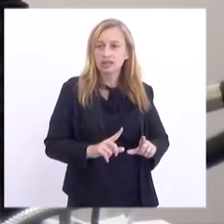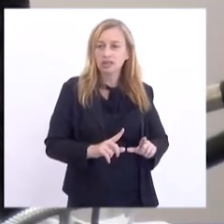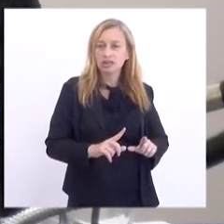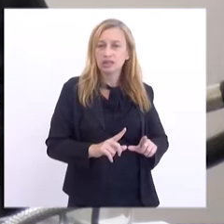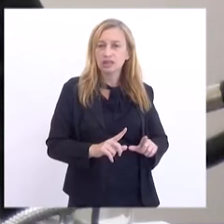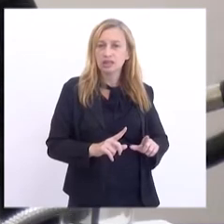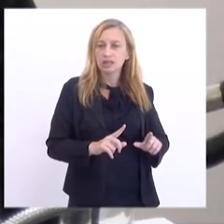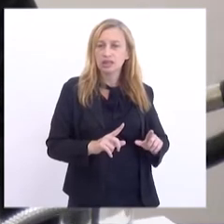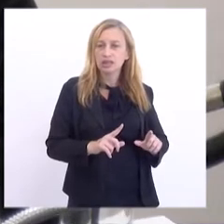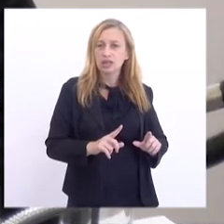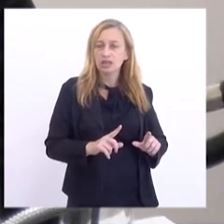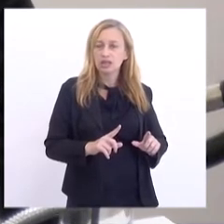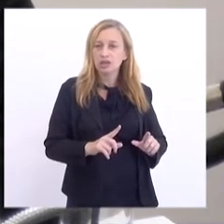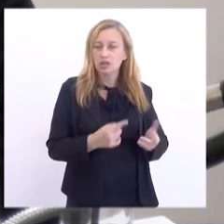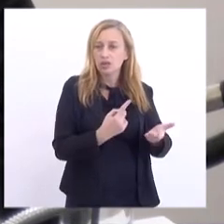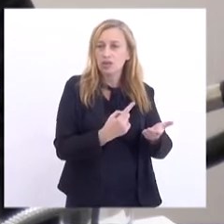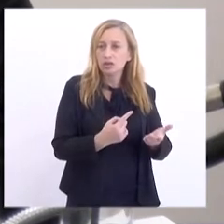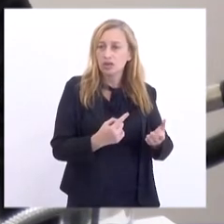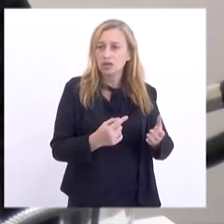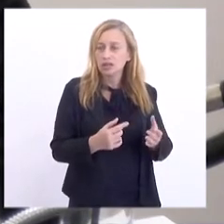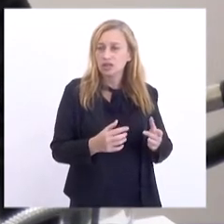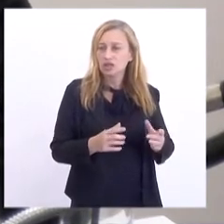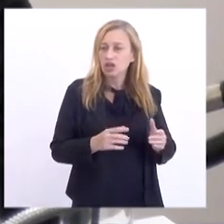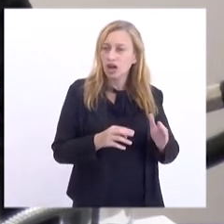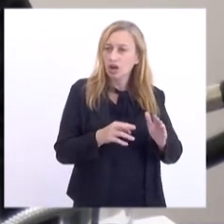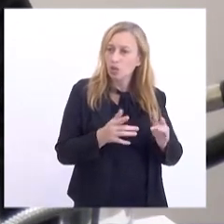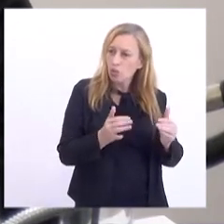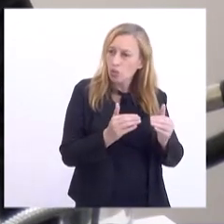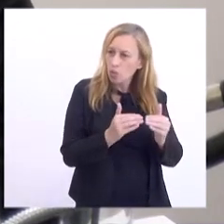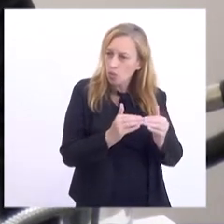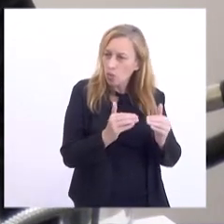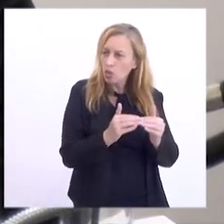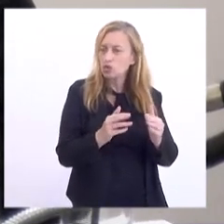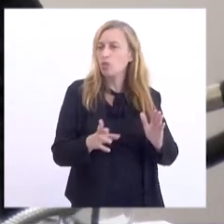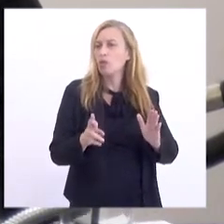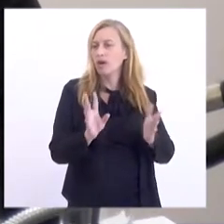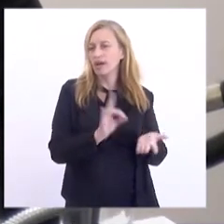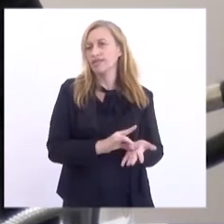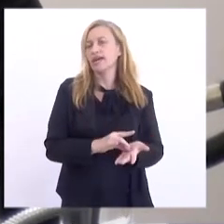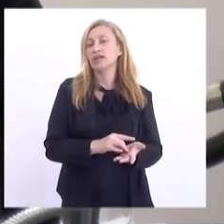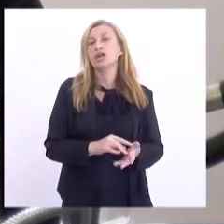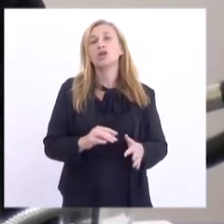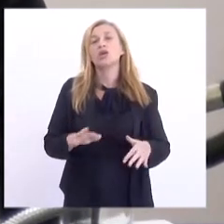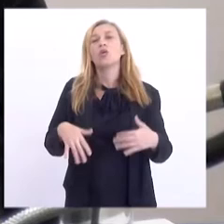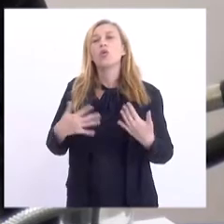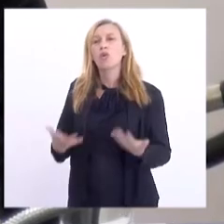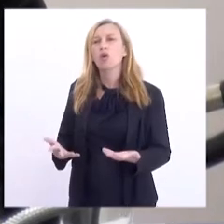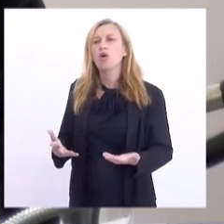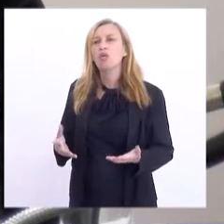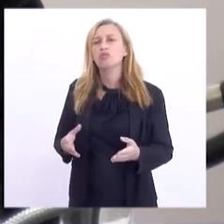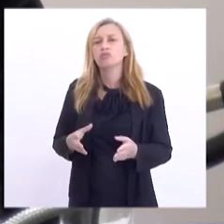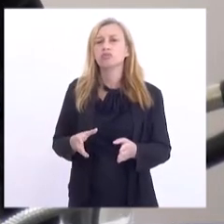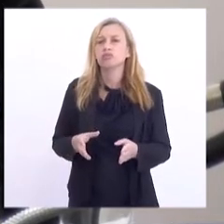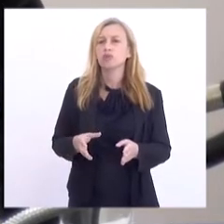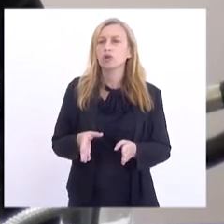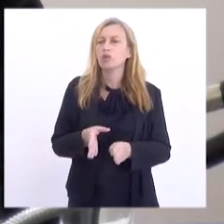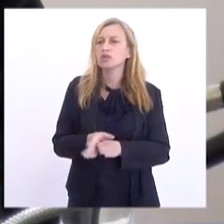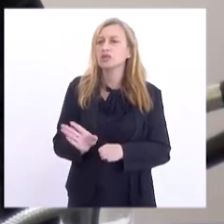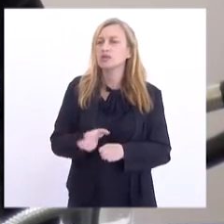né nesse sentido eu queria saber qual é a a reorientação